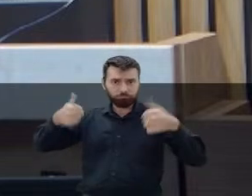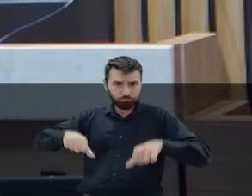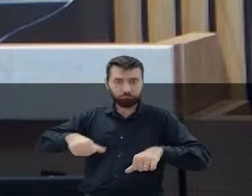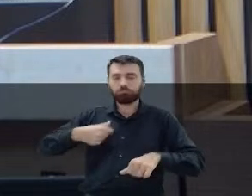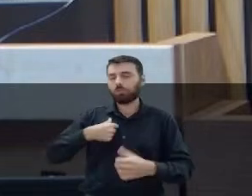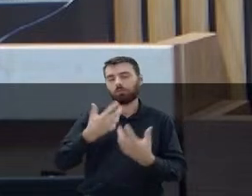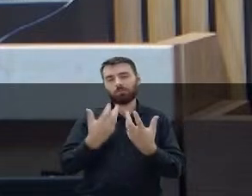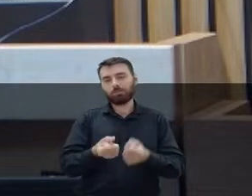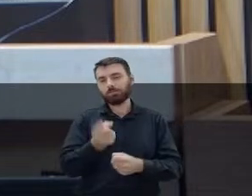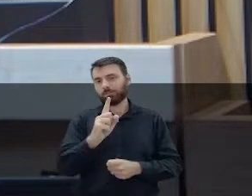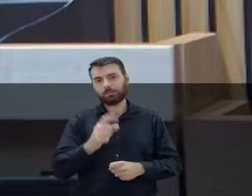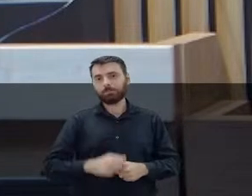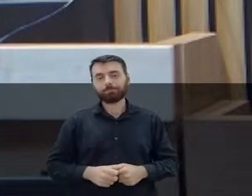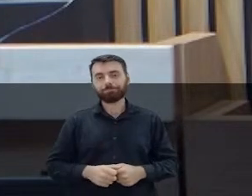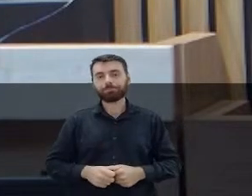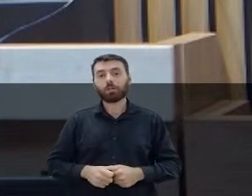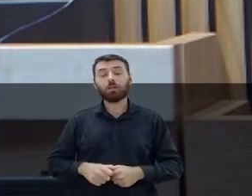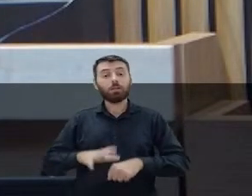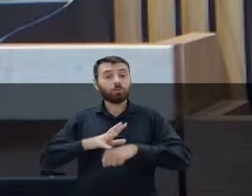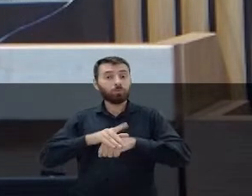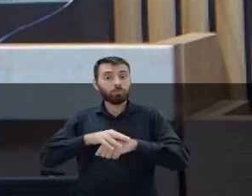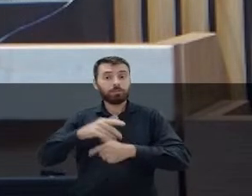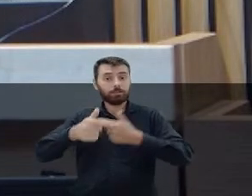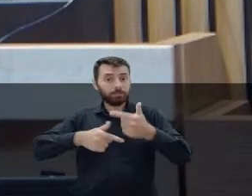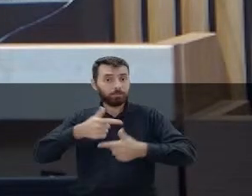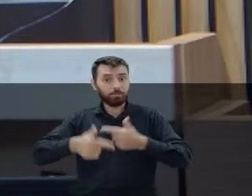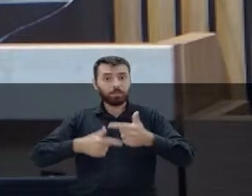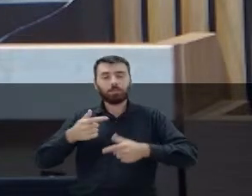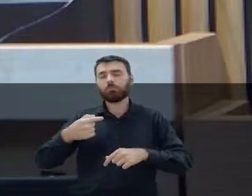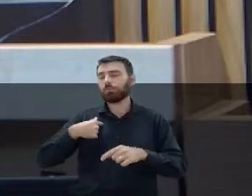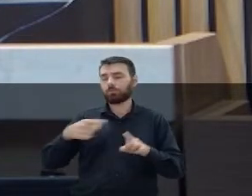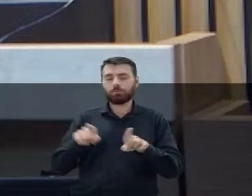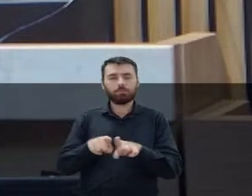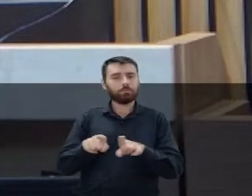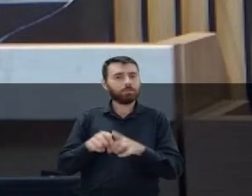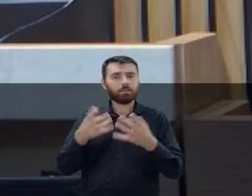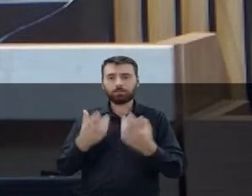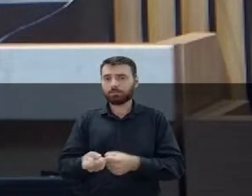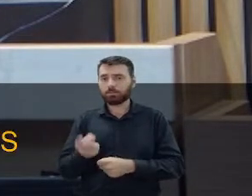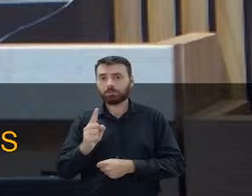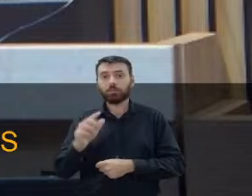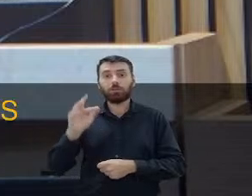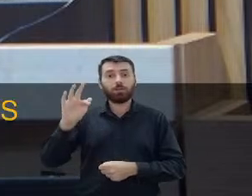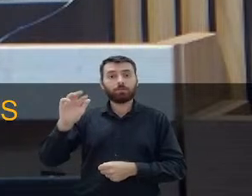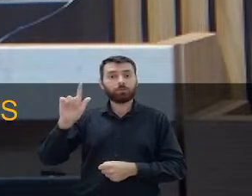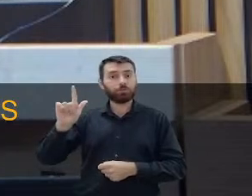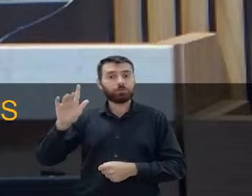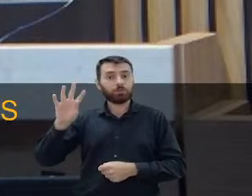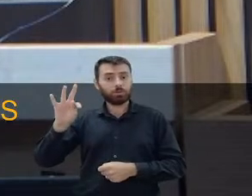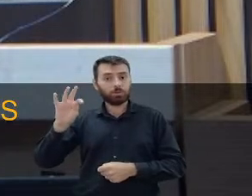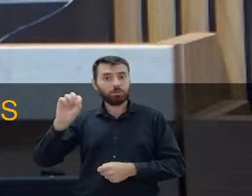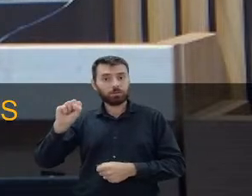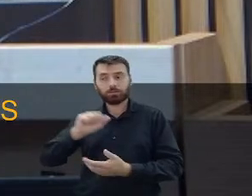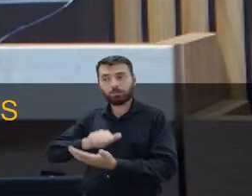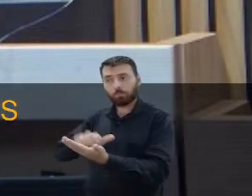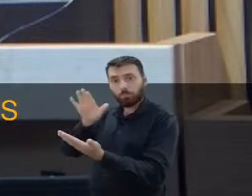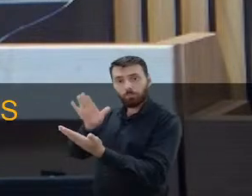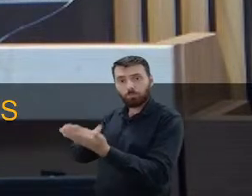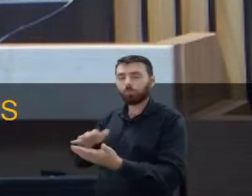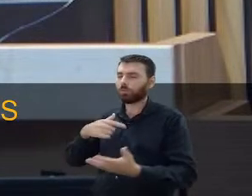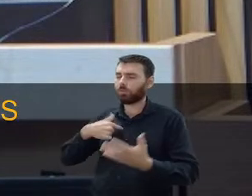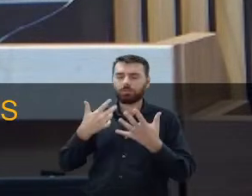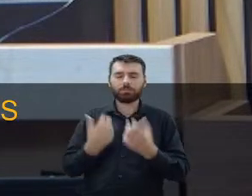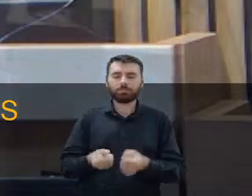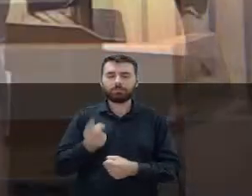ocupacional, eu também estou negando provimento. E FGTS multa negando provimento. O senhor tem a palavra pelo prazo